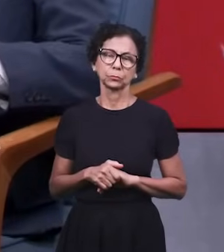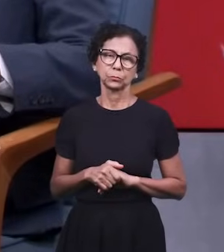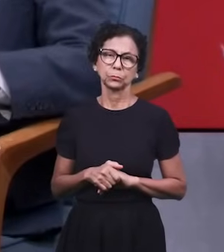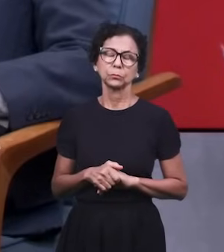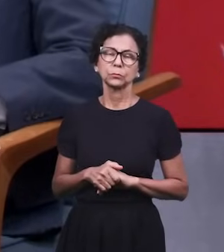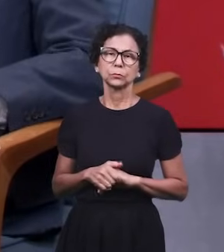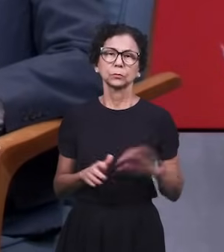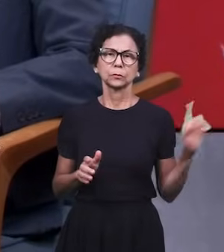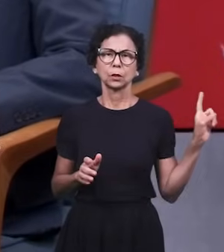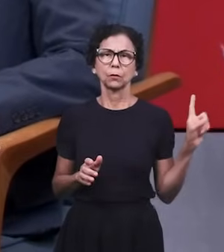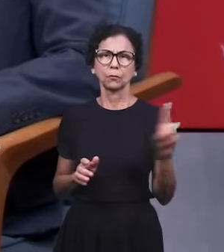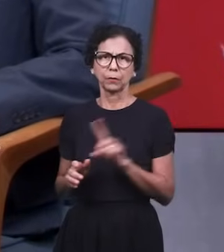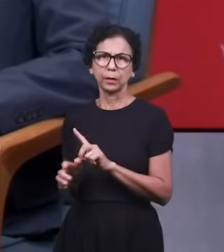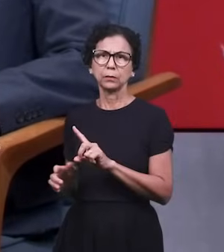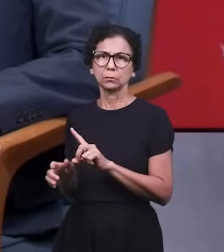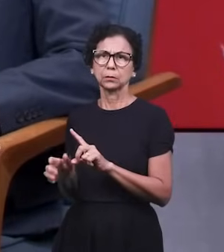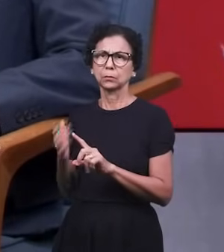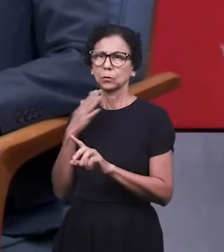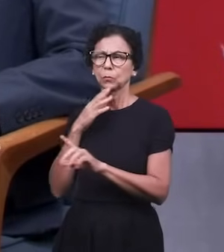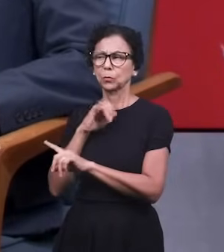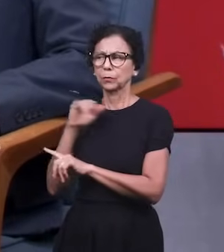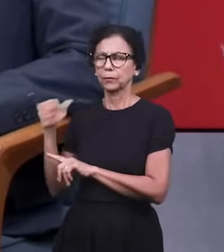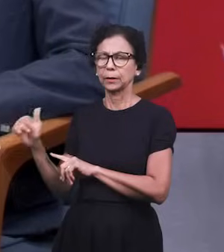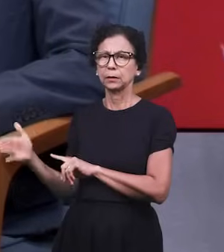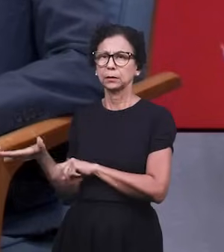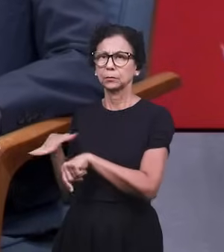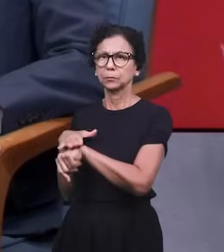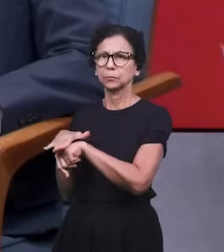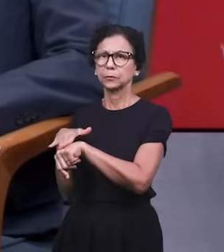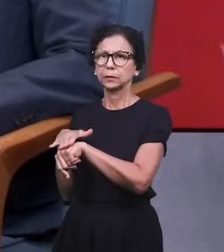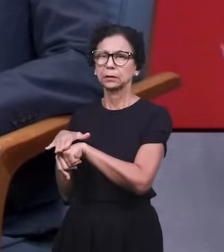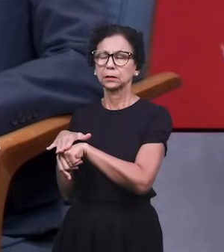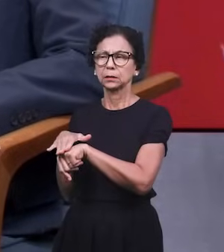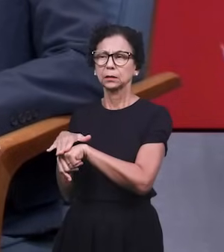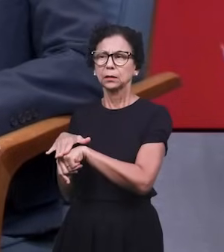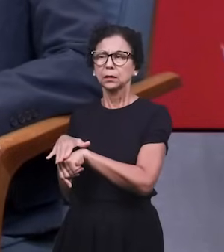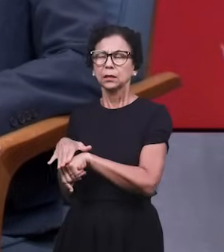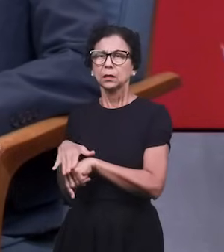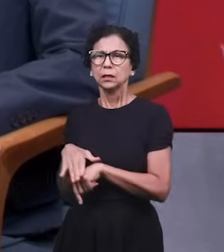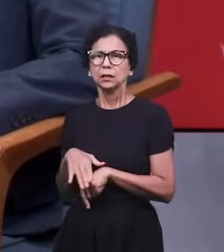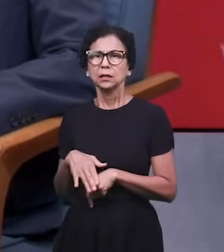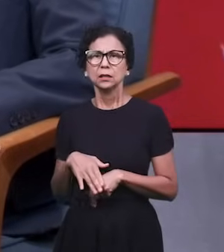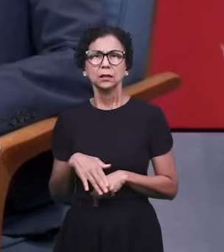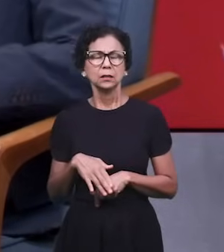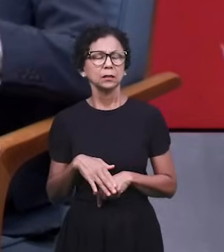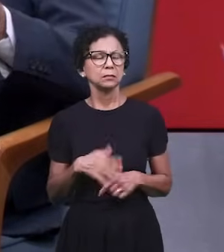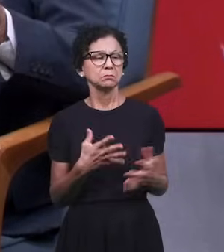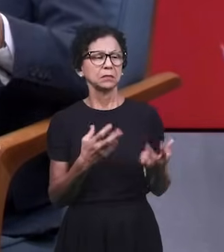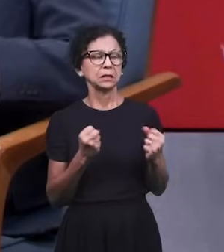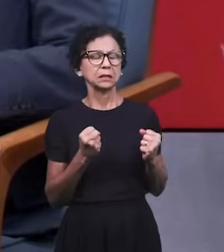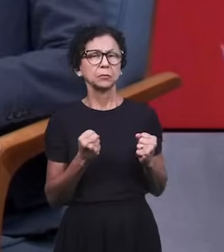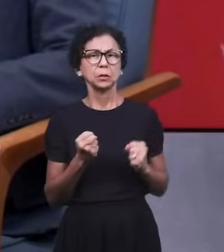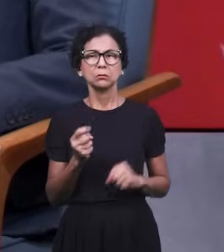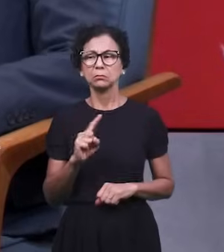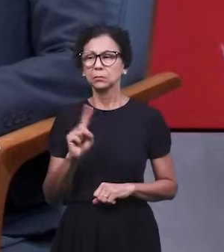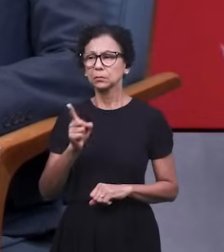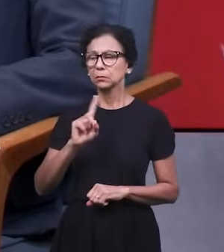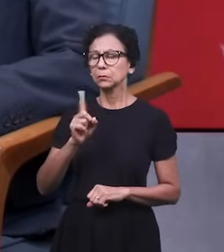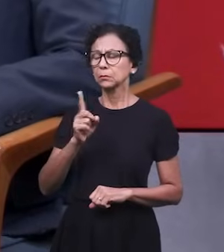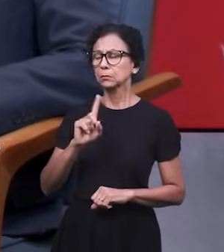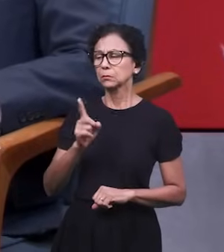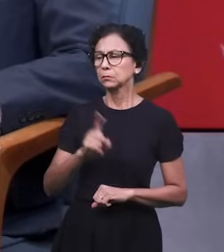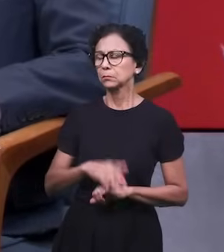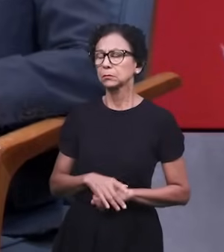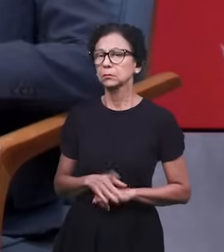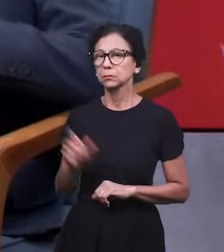para falar com o profeta Eliseu, Eliseu não o recebeu. diz a Bíblia